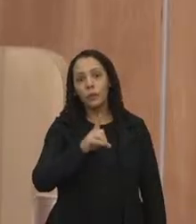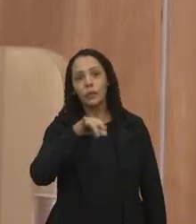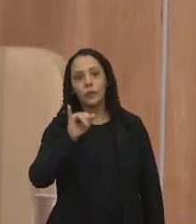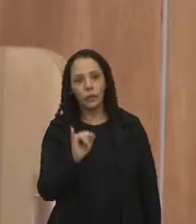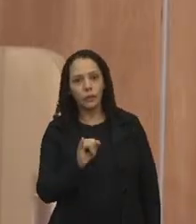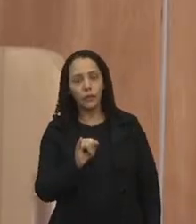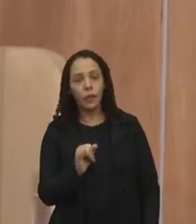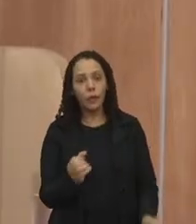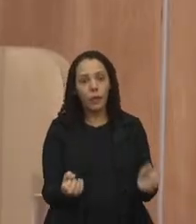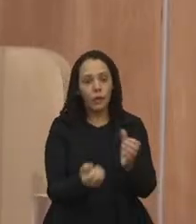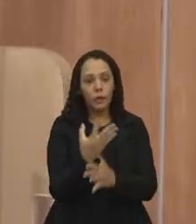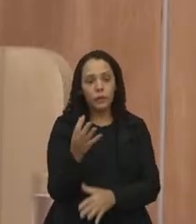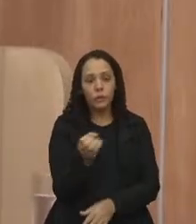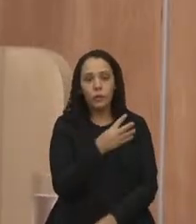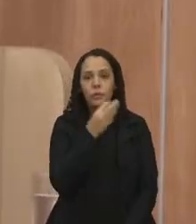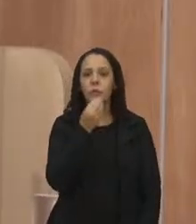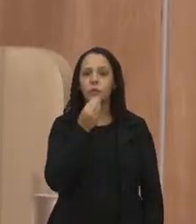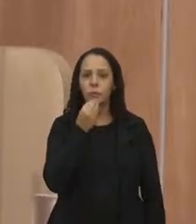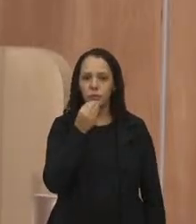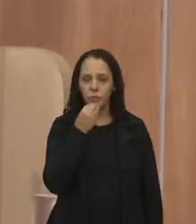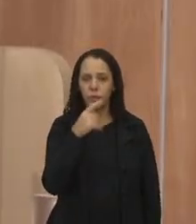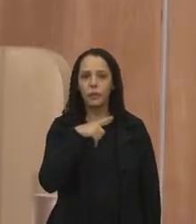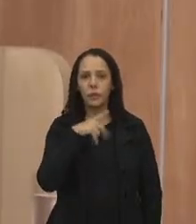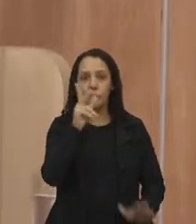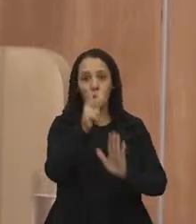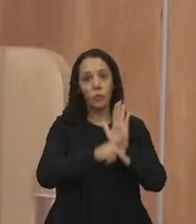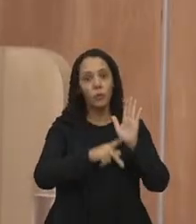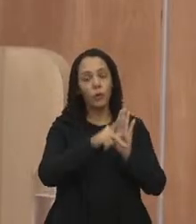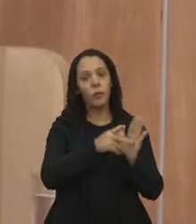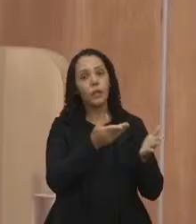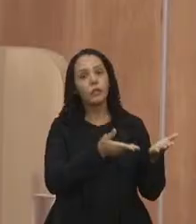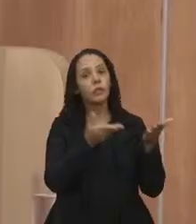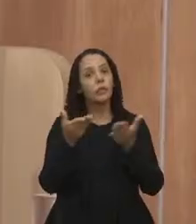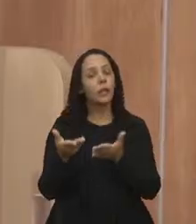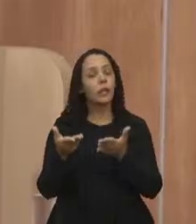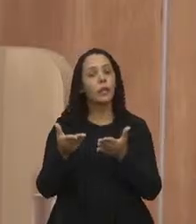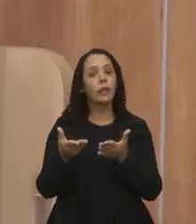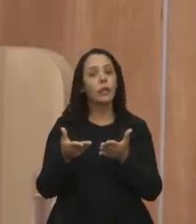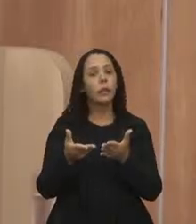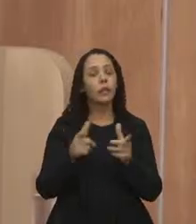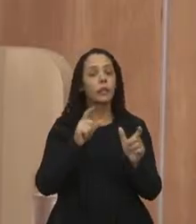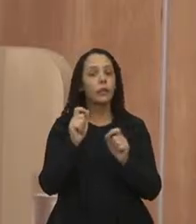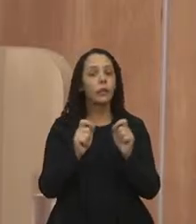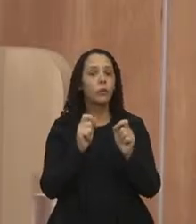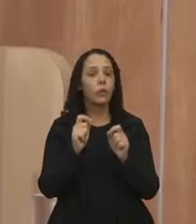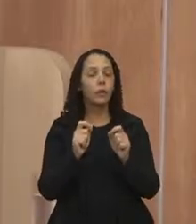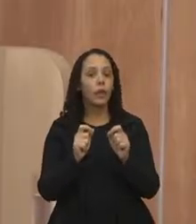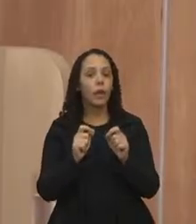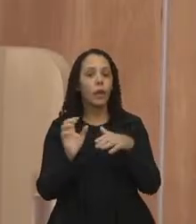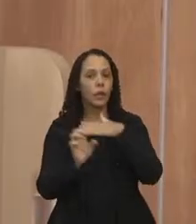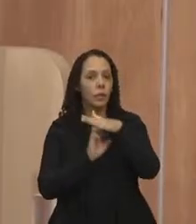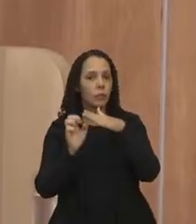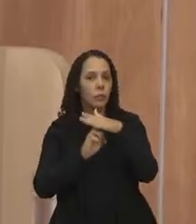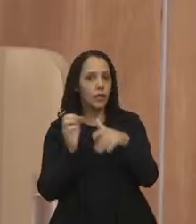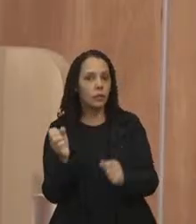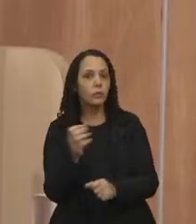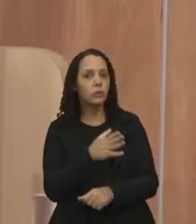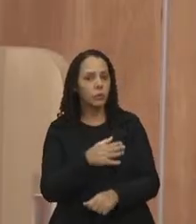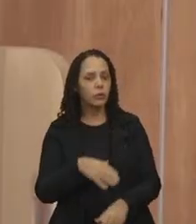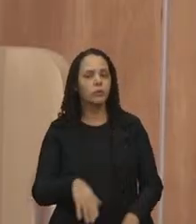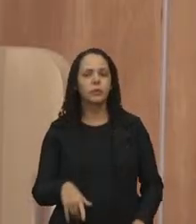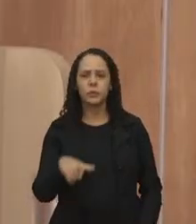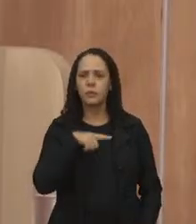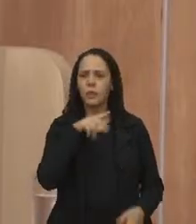tem também o projeto, está tramitando lá na casa a questão da incubadora de empresas. Então, assim, eu acho que tem muitas